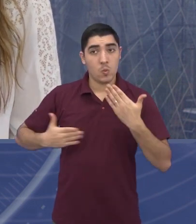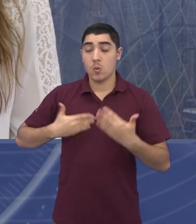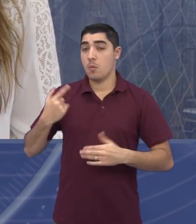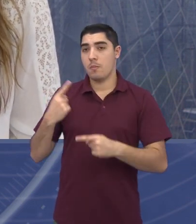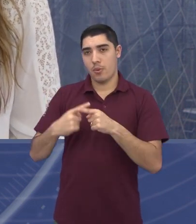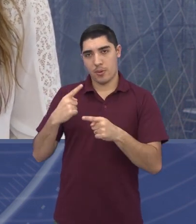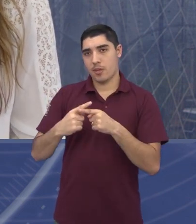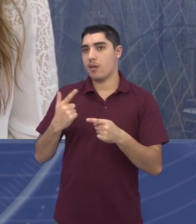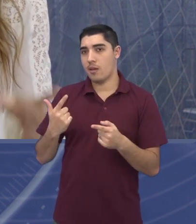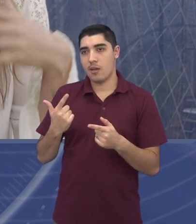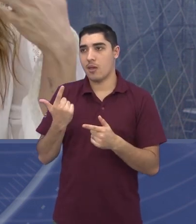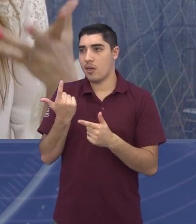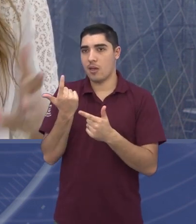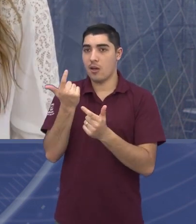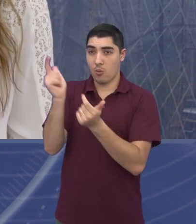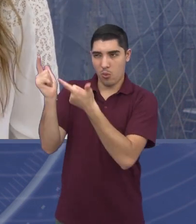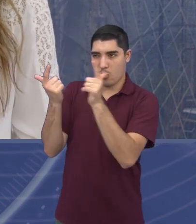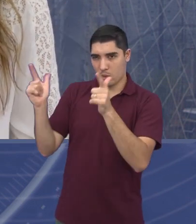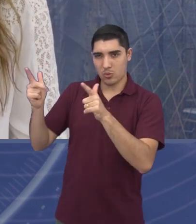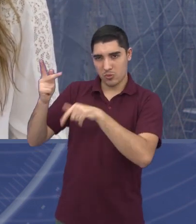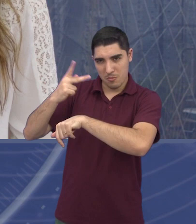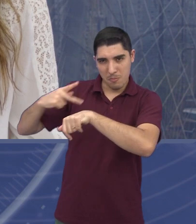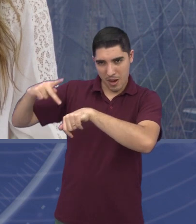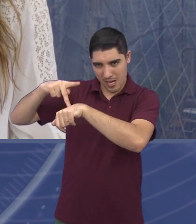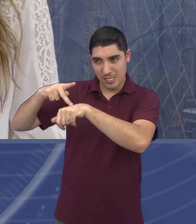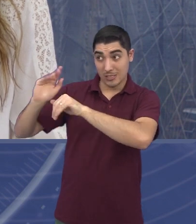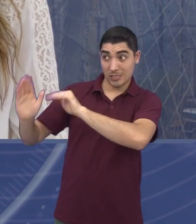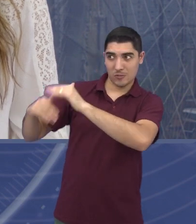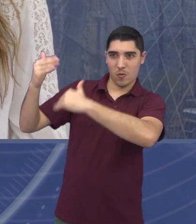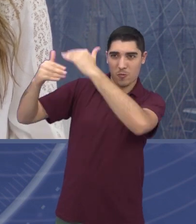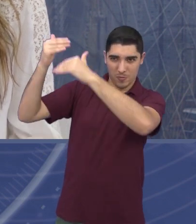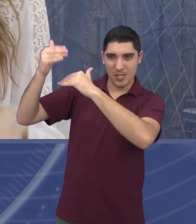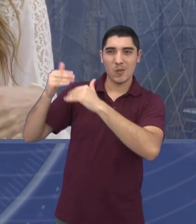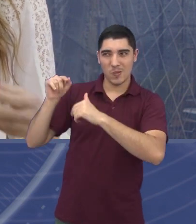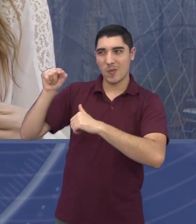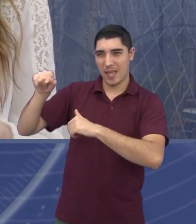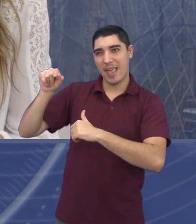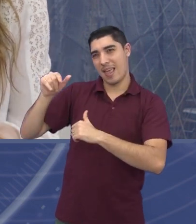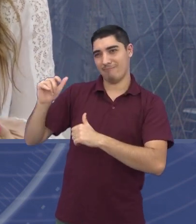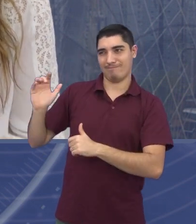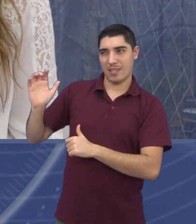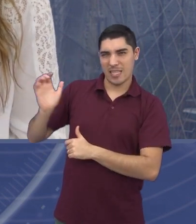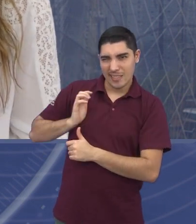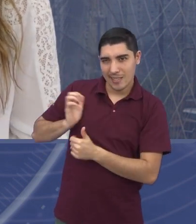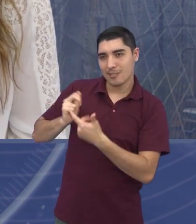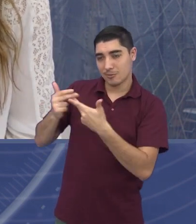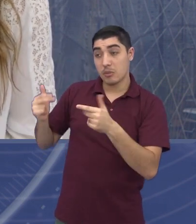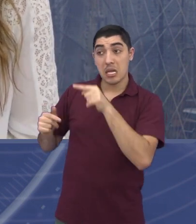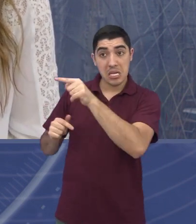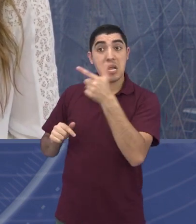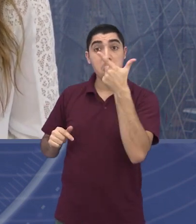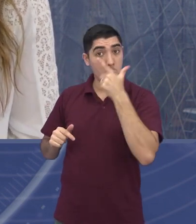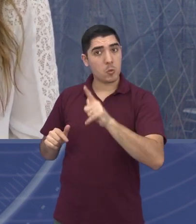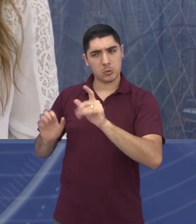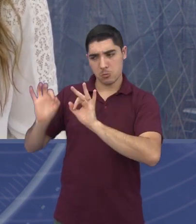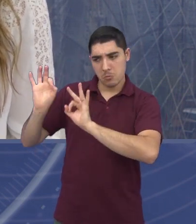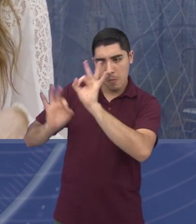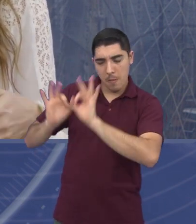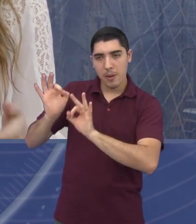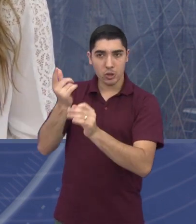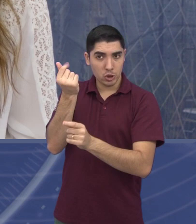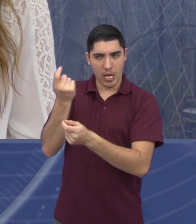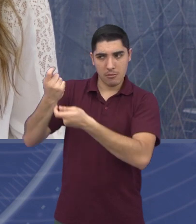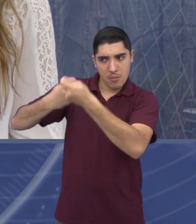países chamados de primeiro mundo, né, foram países que conseguiram se organizar do ponto de